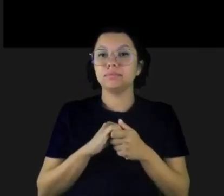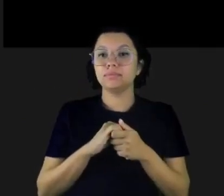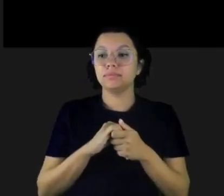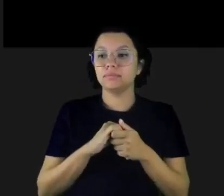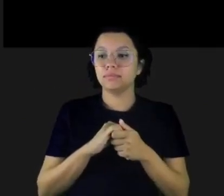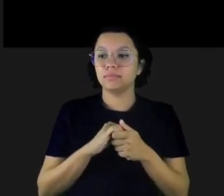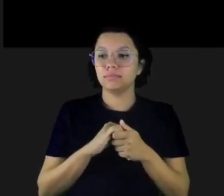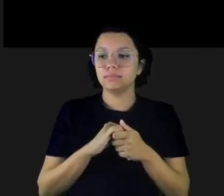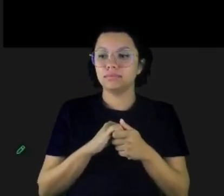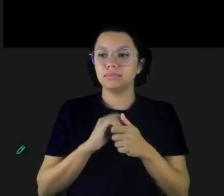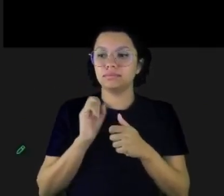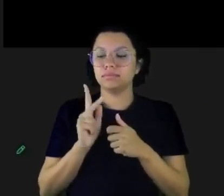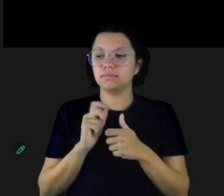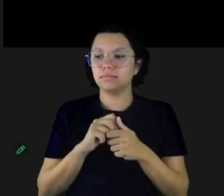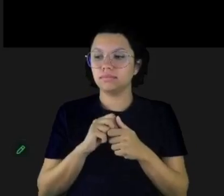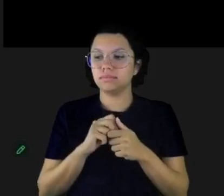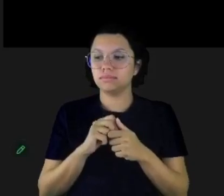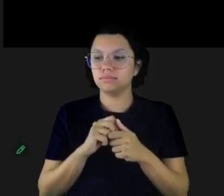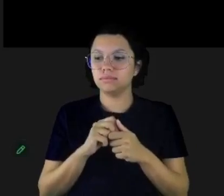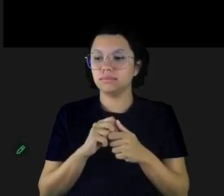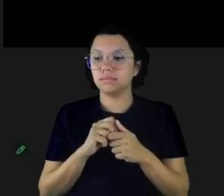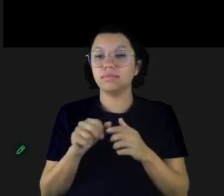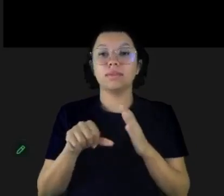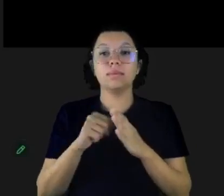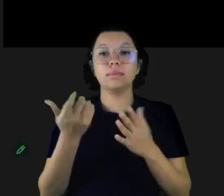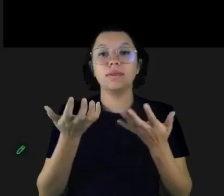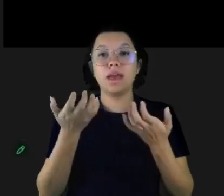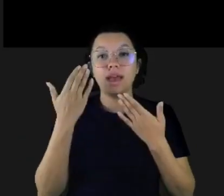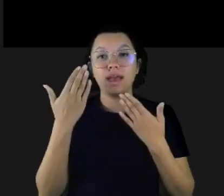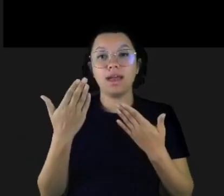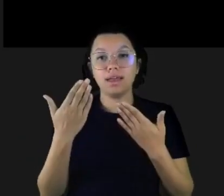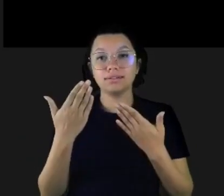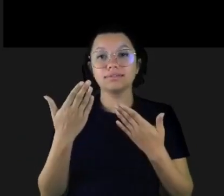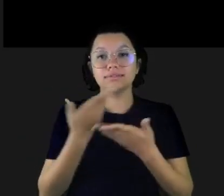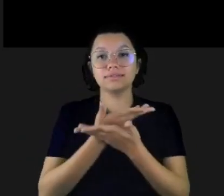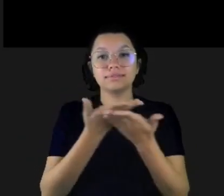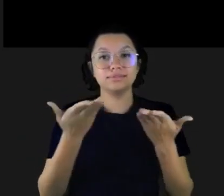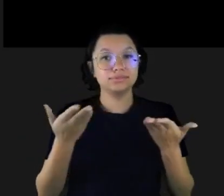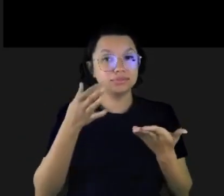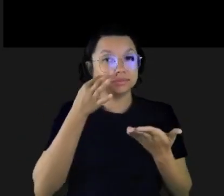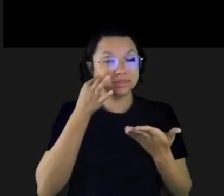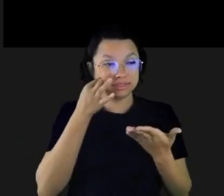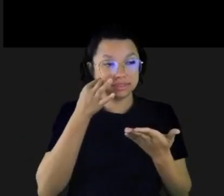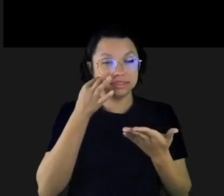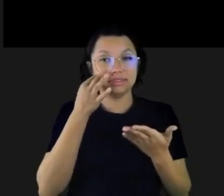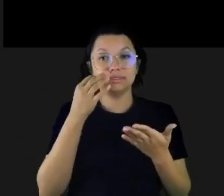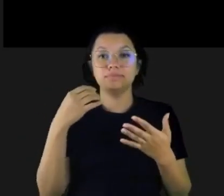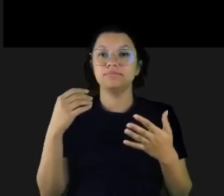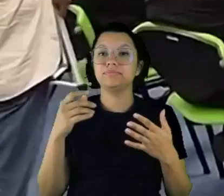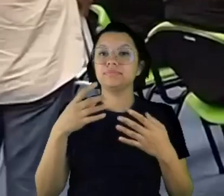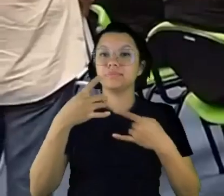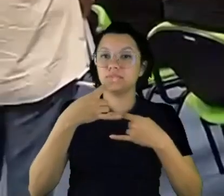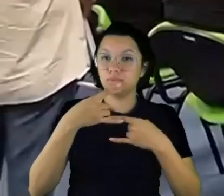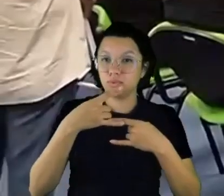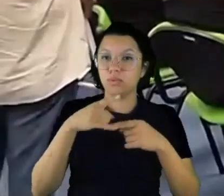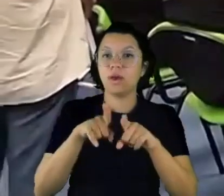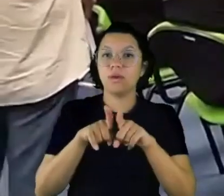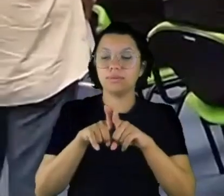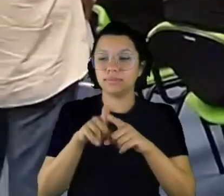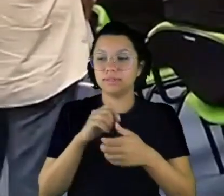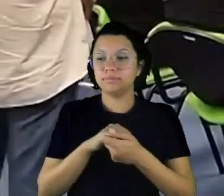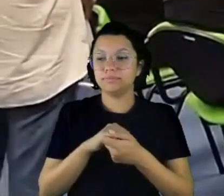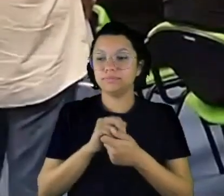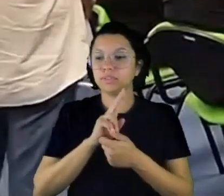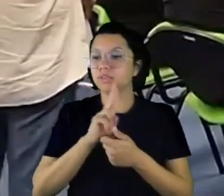Aí. Primeiro, eu queria agradecer a presença de todos, tanto a presença física como a presença virtual, em nome da